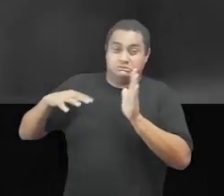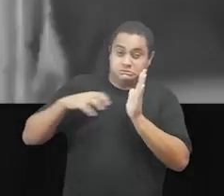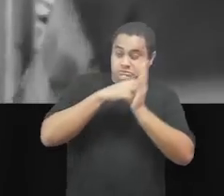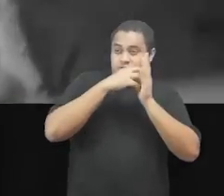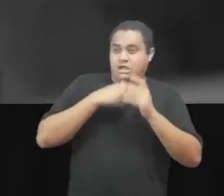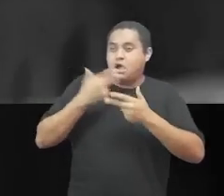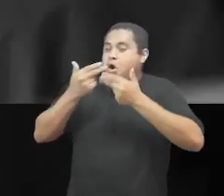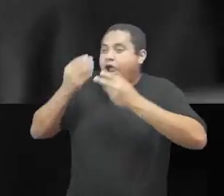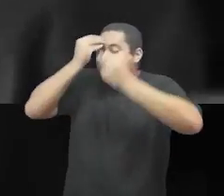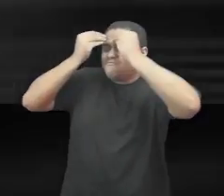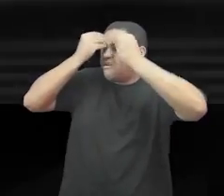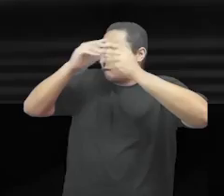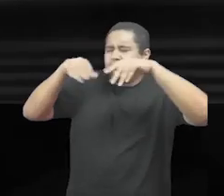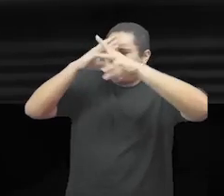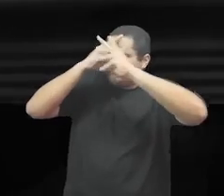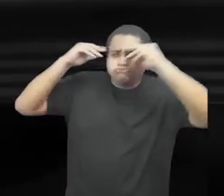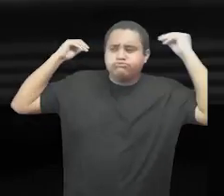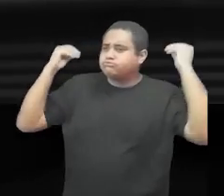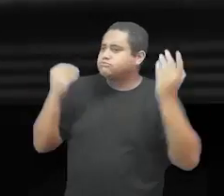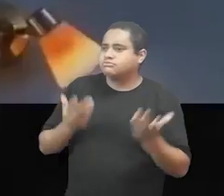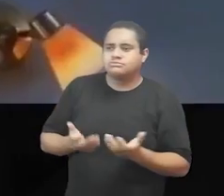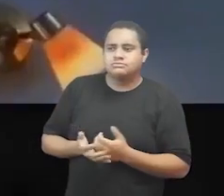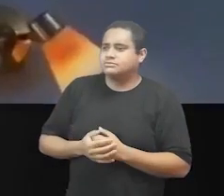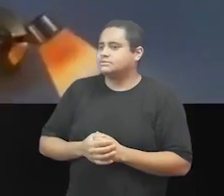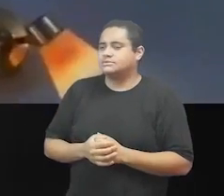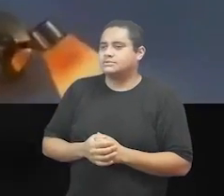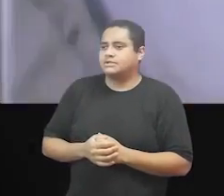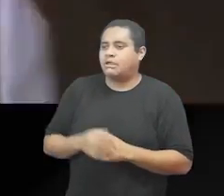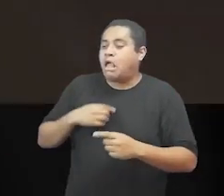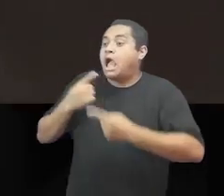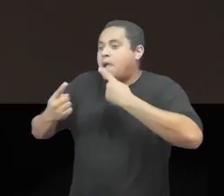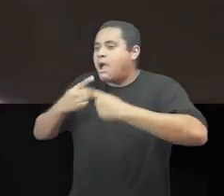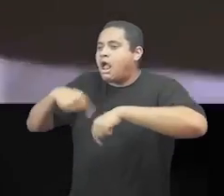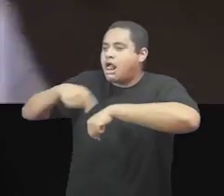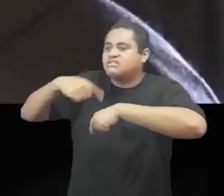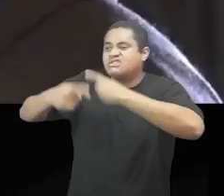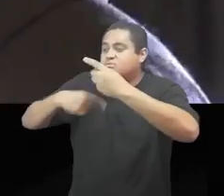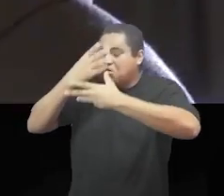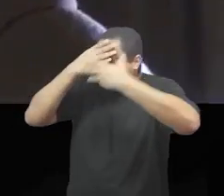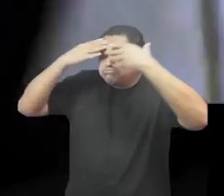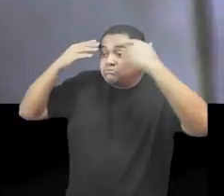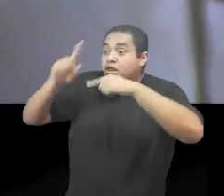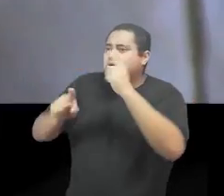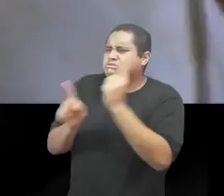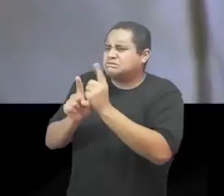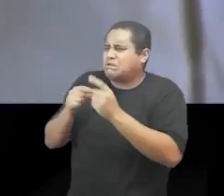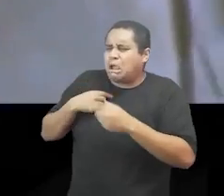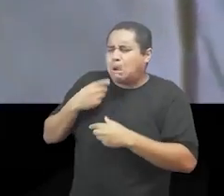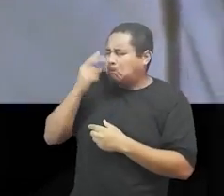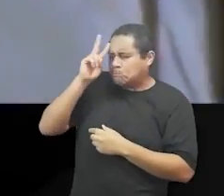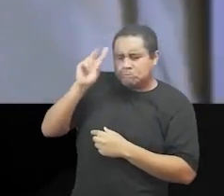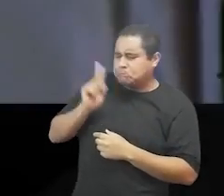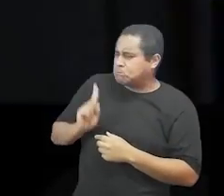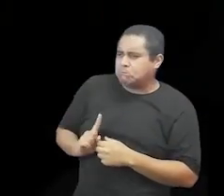Since my injury, I can't make new memories. Everything fades. If we talk for too long, I'll forget how we started. Next time I see you,